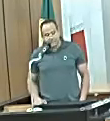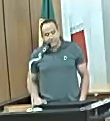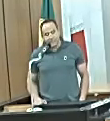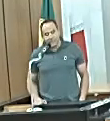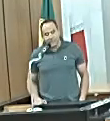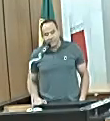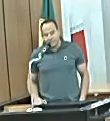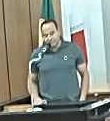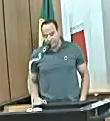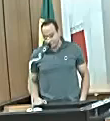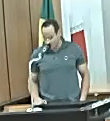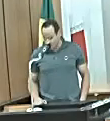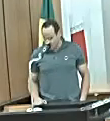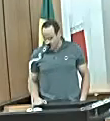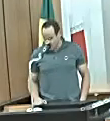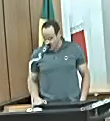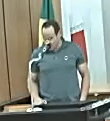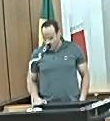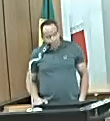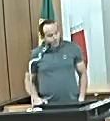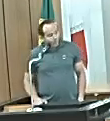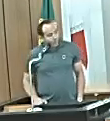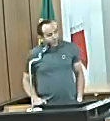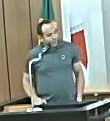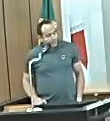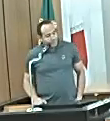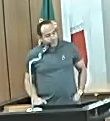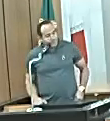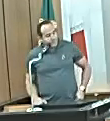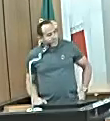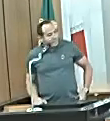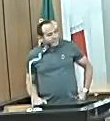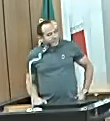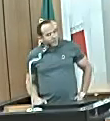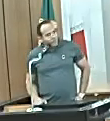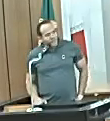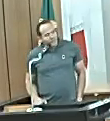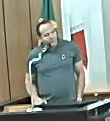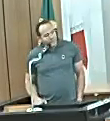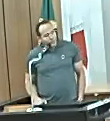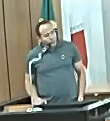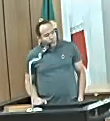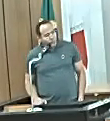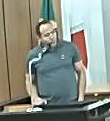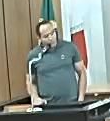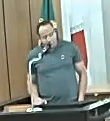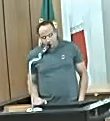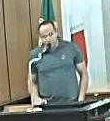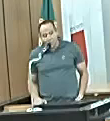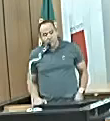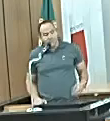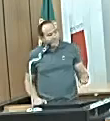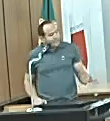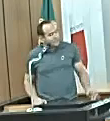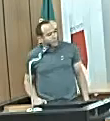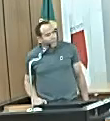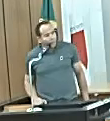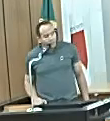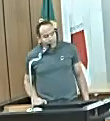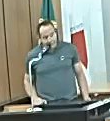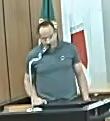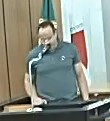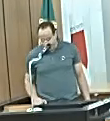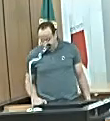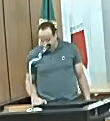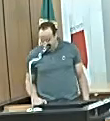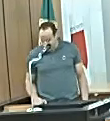que a lei estabelecer hora e sai um fundamento constitucional de validade com a